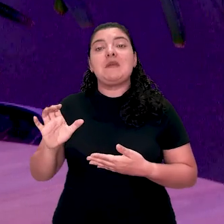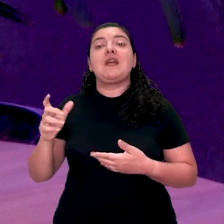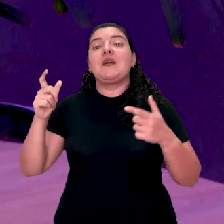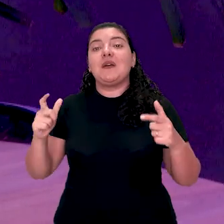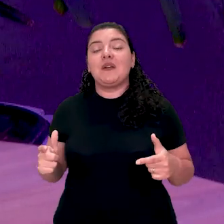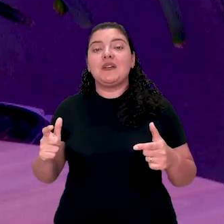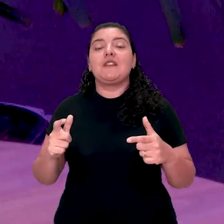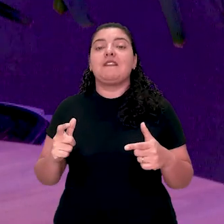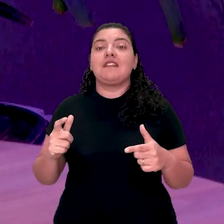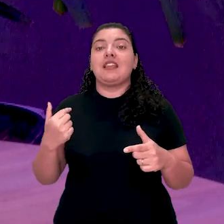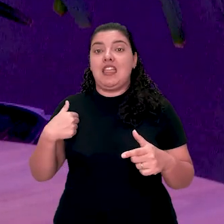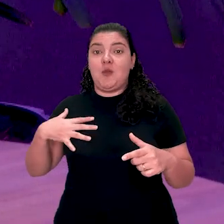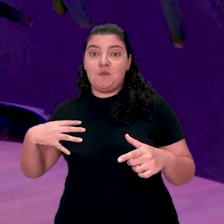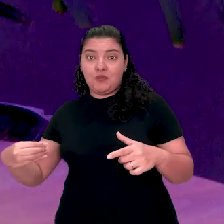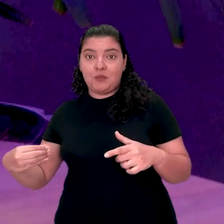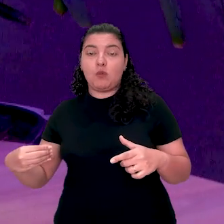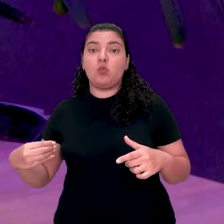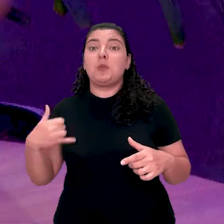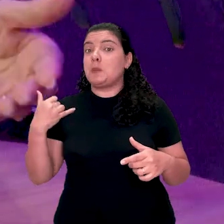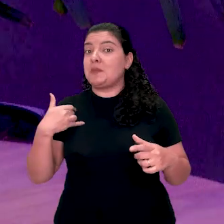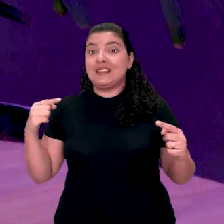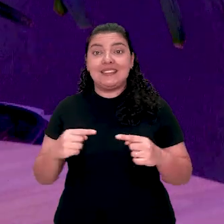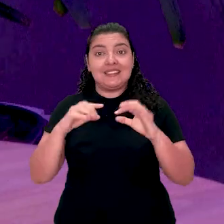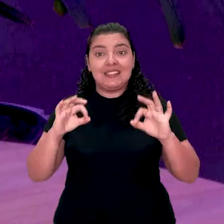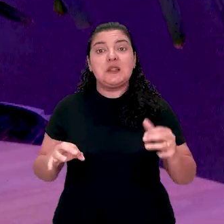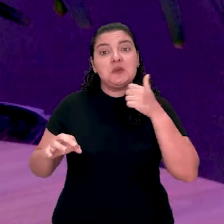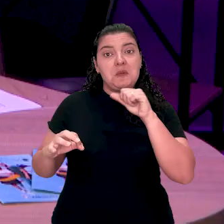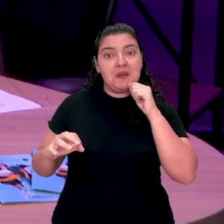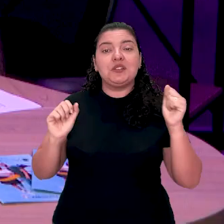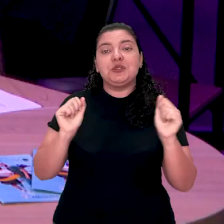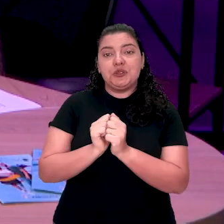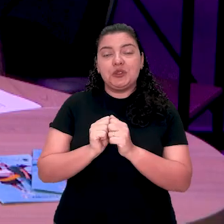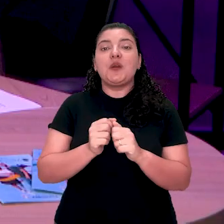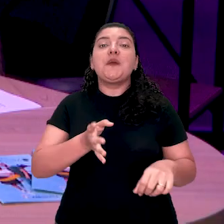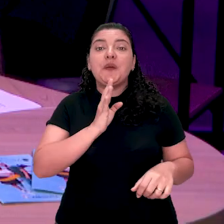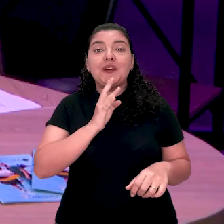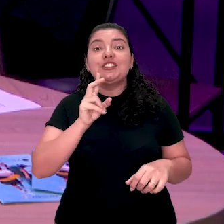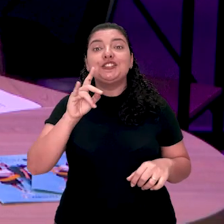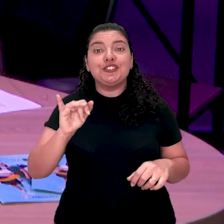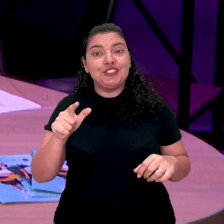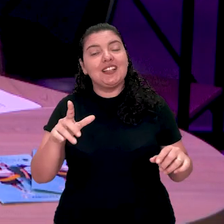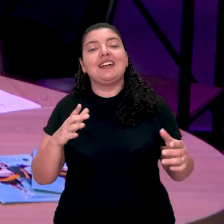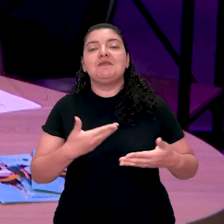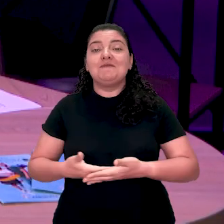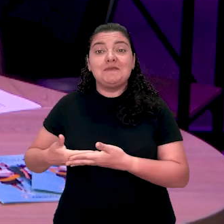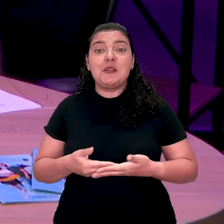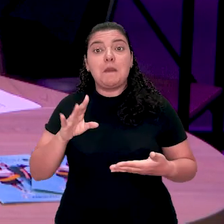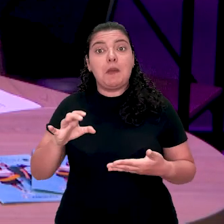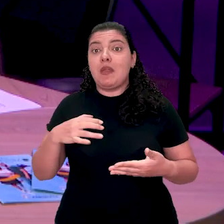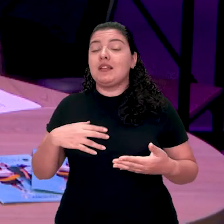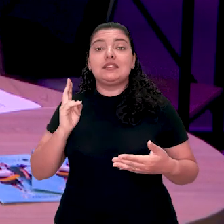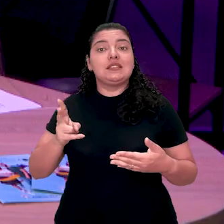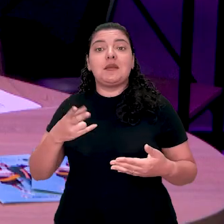num consultório, eu com a minha filha, da sua idade, e a sua mãe com você. Lhe conheci naquele dia. E a gente nunca se